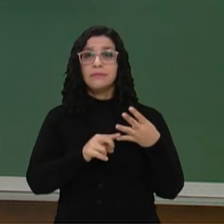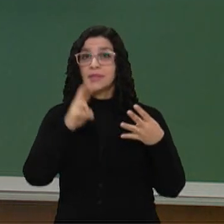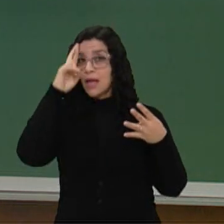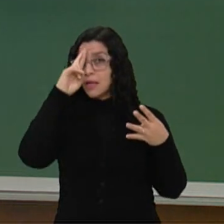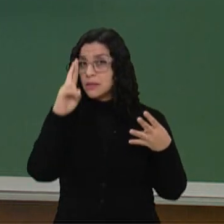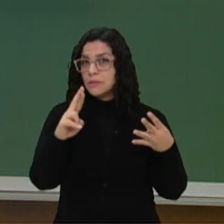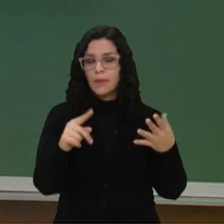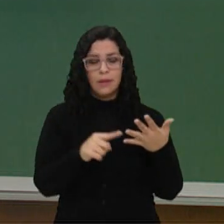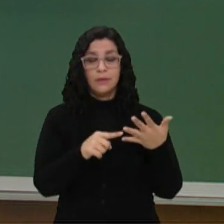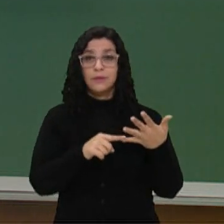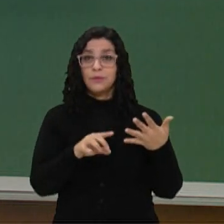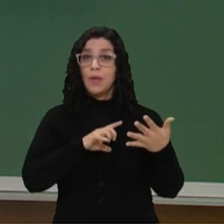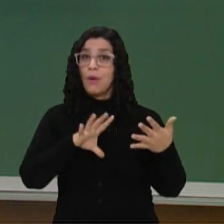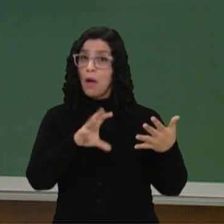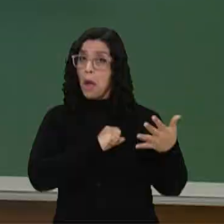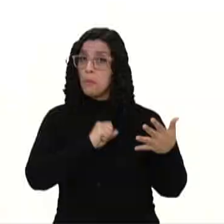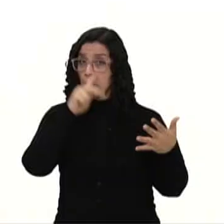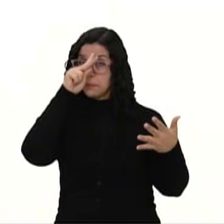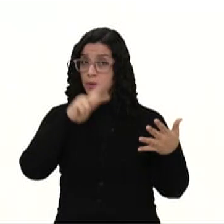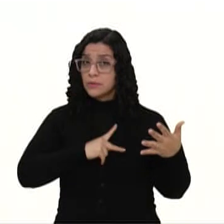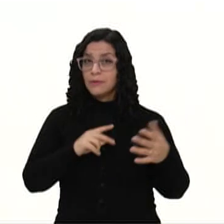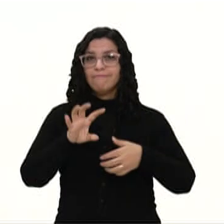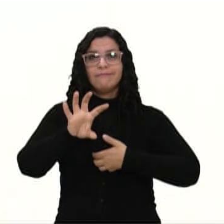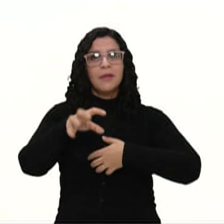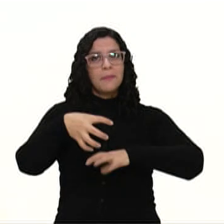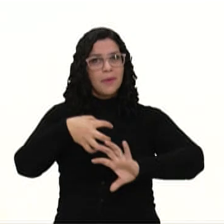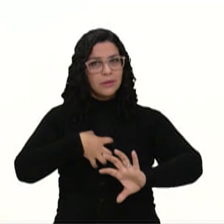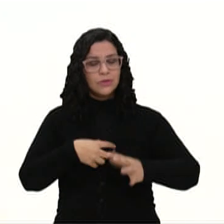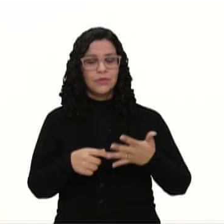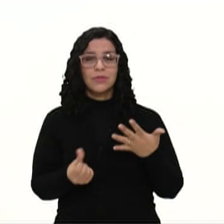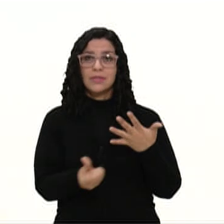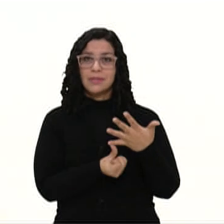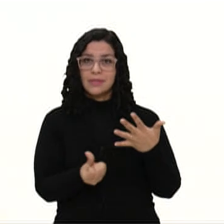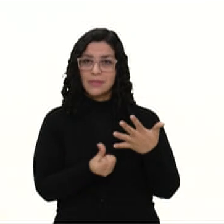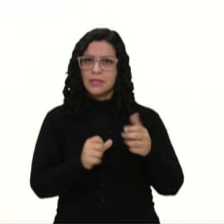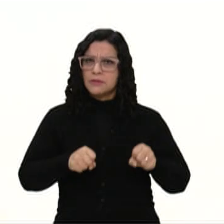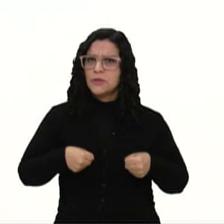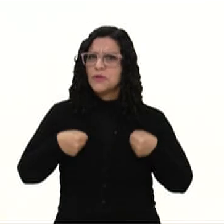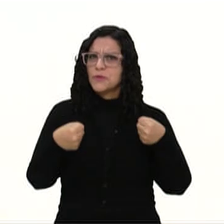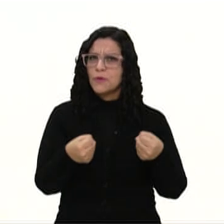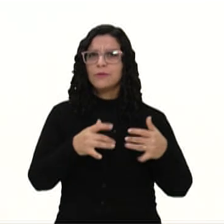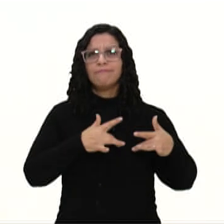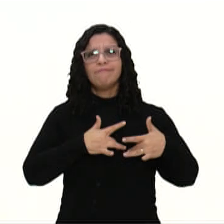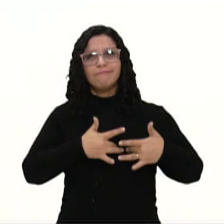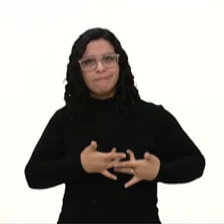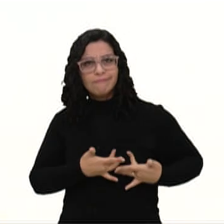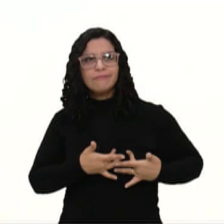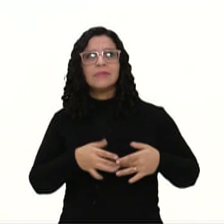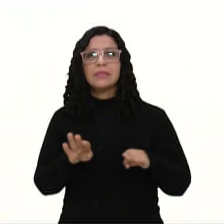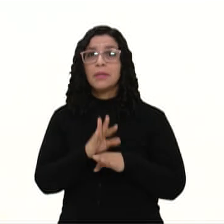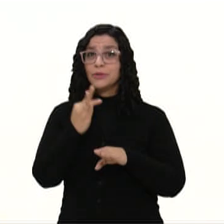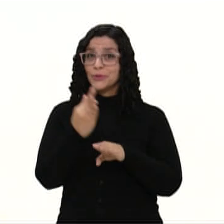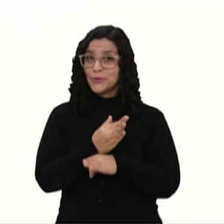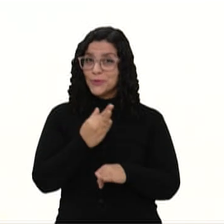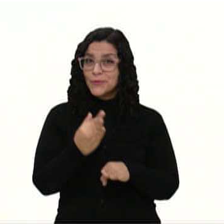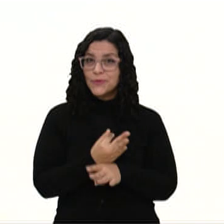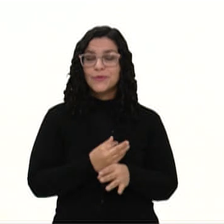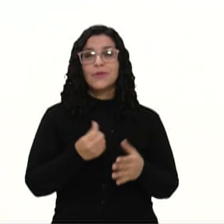respeito, amor próprio, empatia, dedicação, solidariedade,